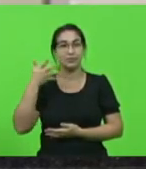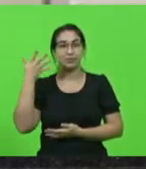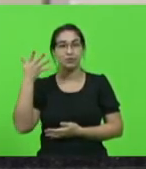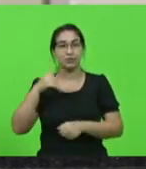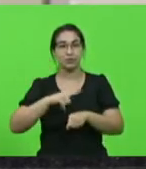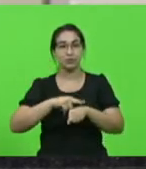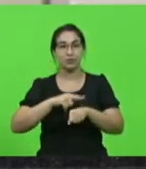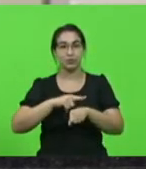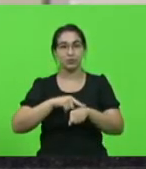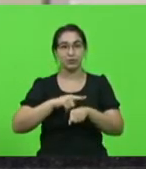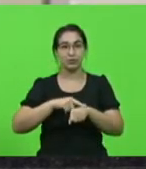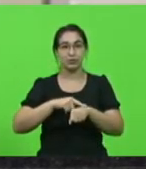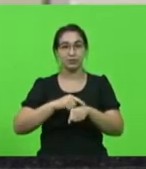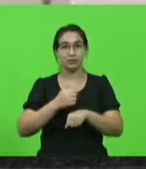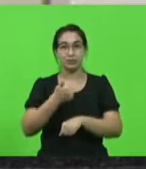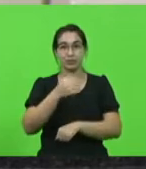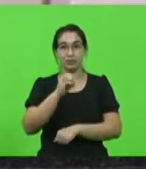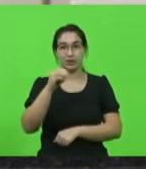Gessé.